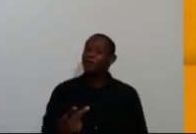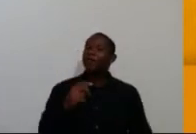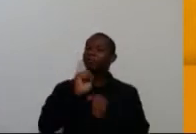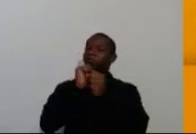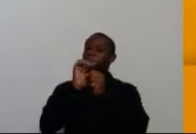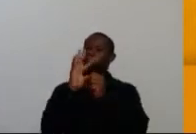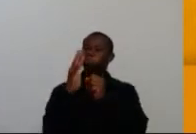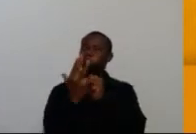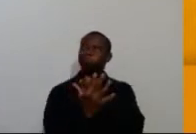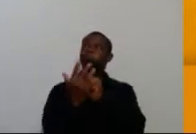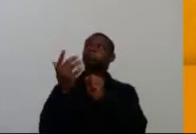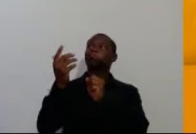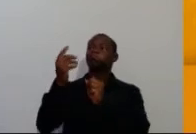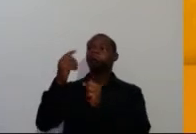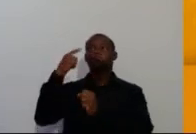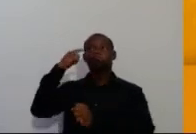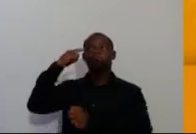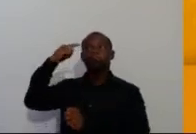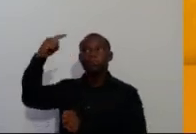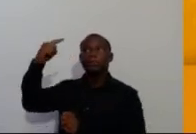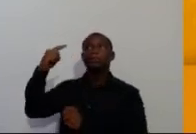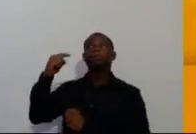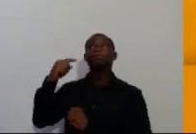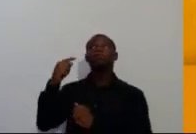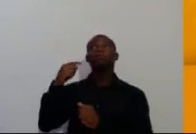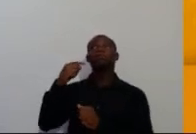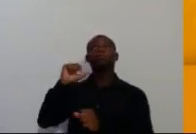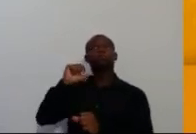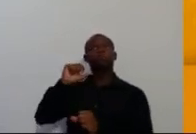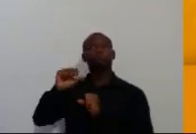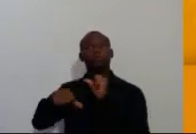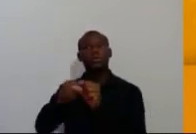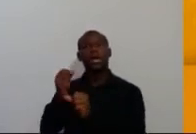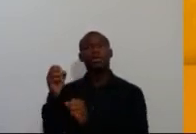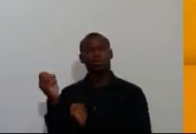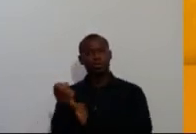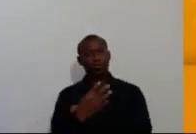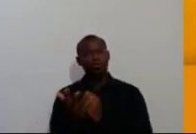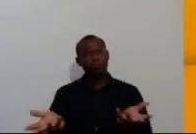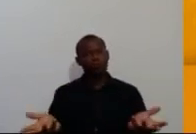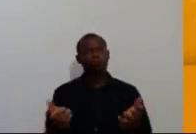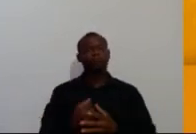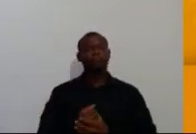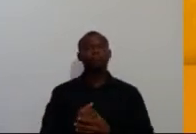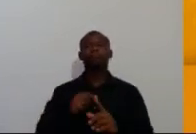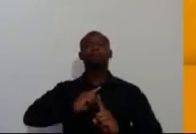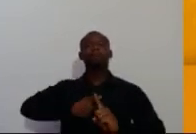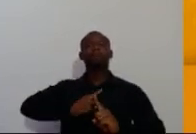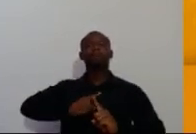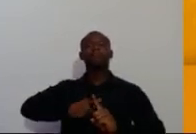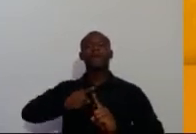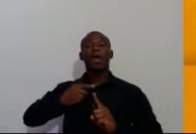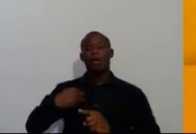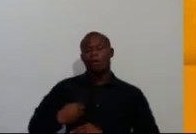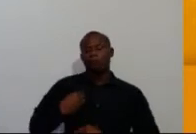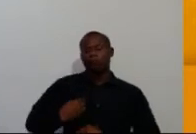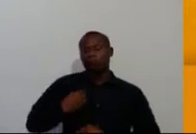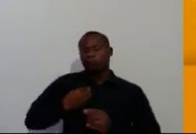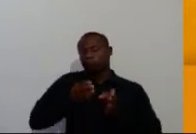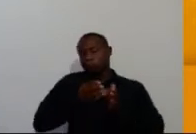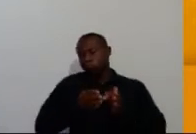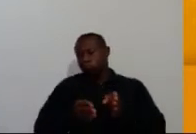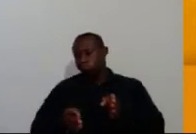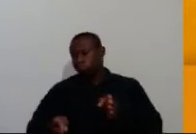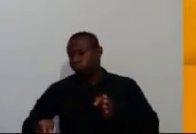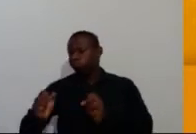ter essa possibilidade, né? Porque quem vive um pouco de imagem, de convívio com